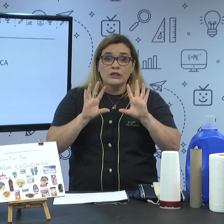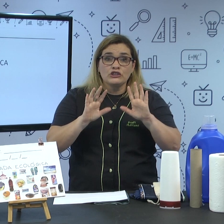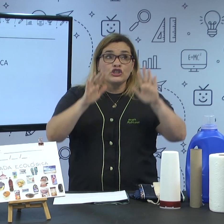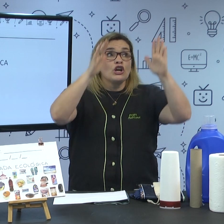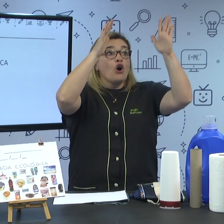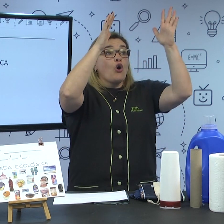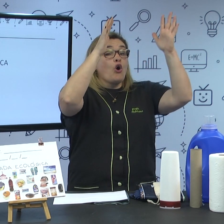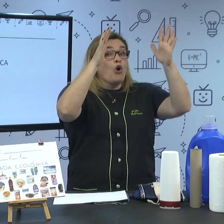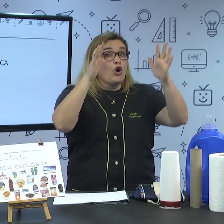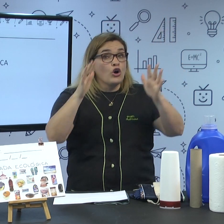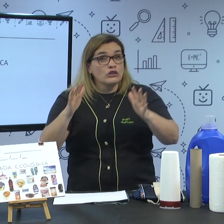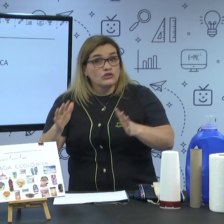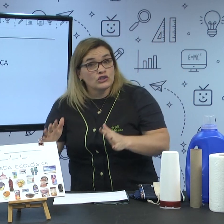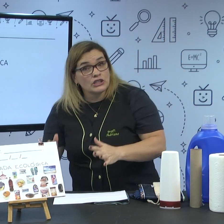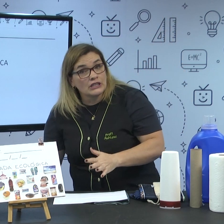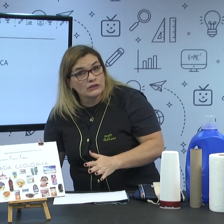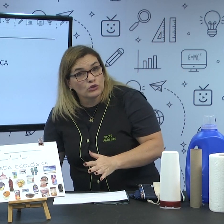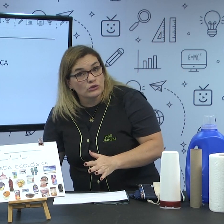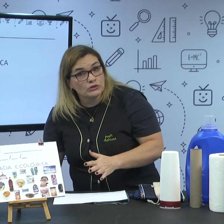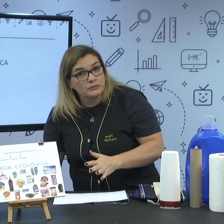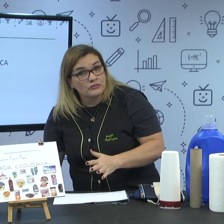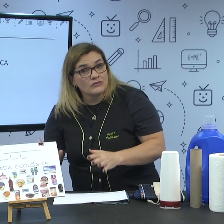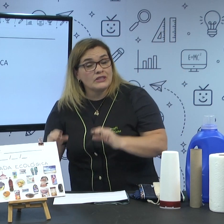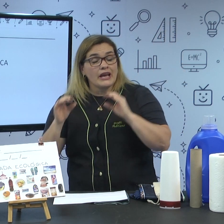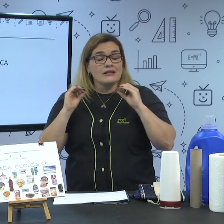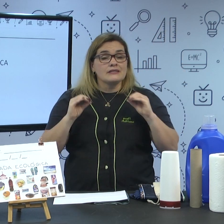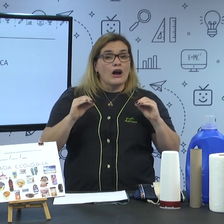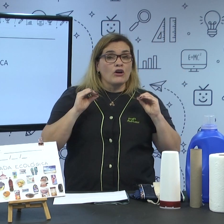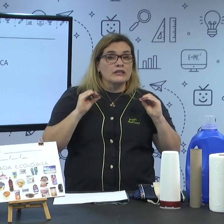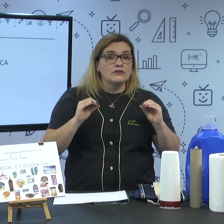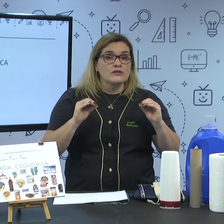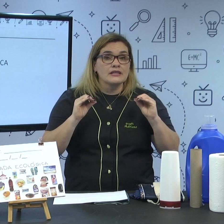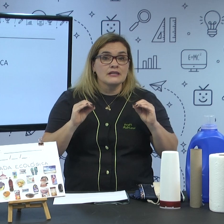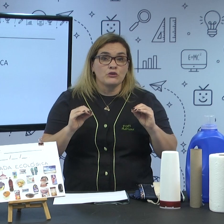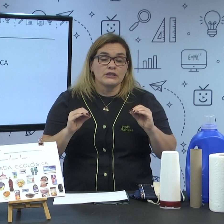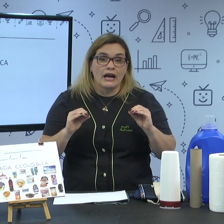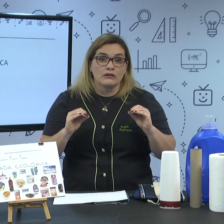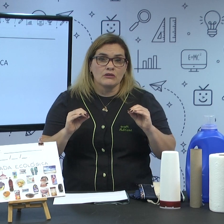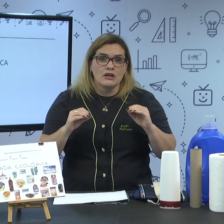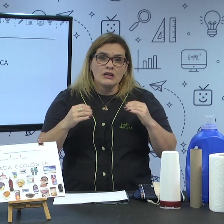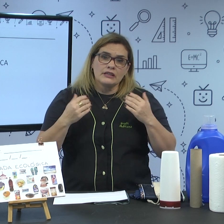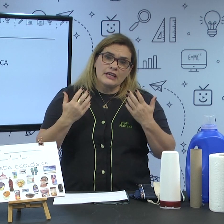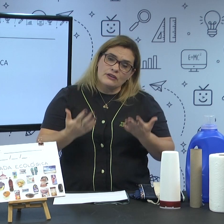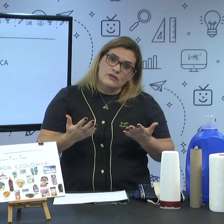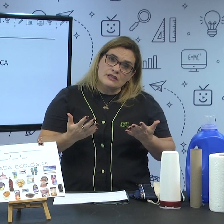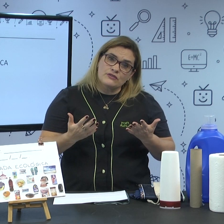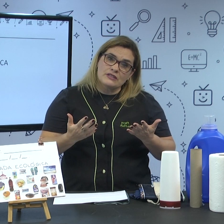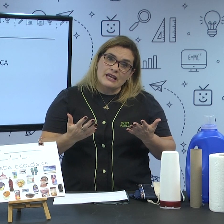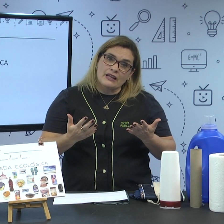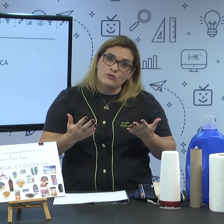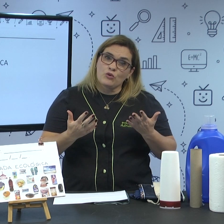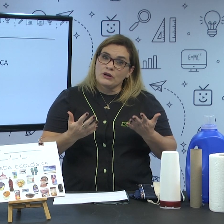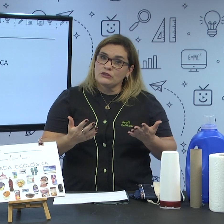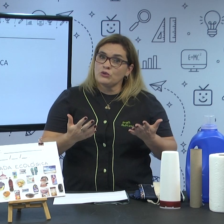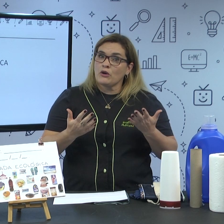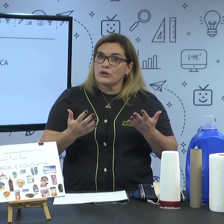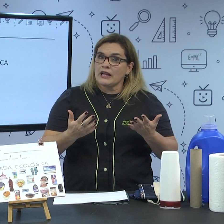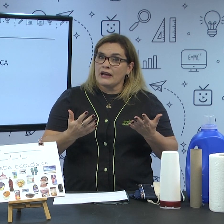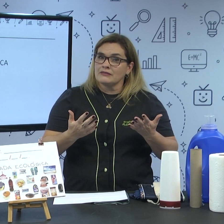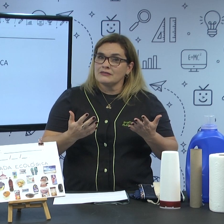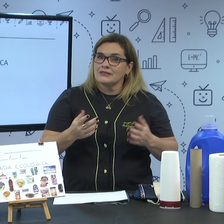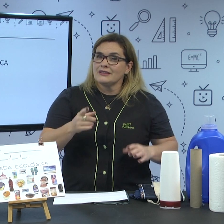utilizaram durante o dia todo. Desde a hora que vocês acordaram. O que vocês fizeram